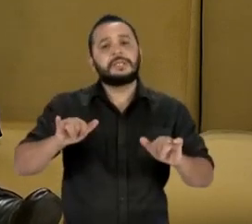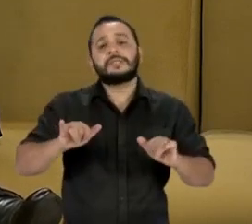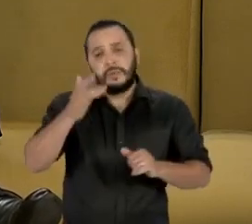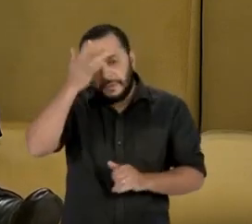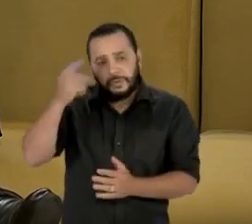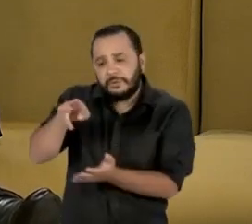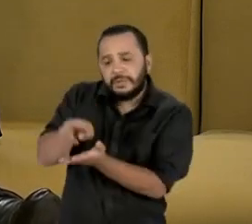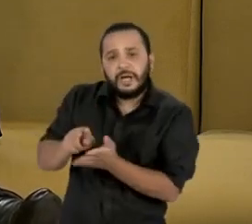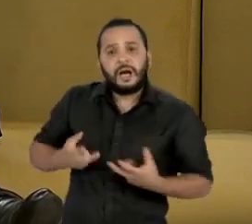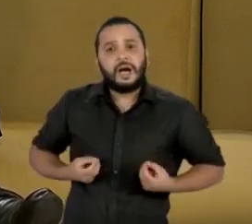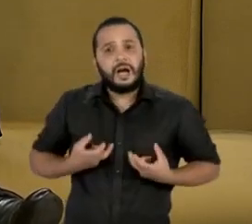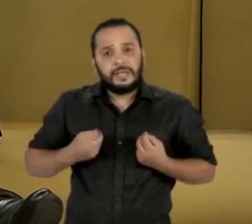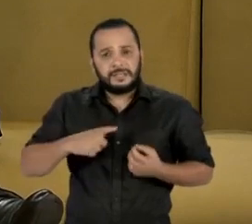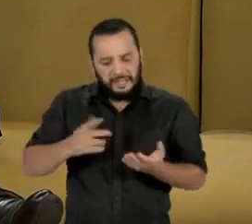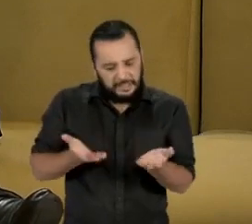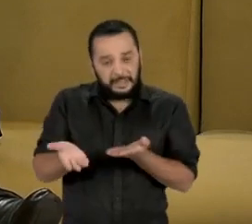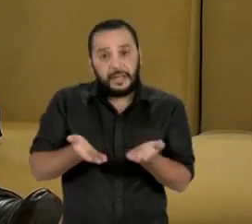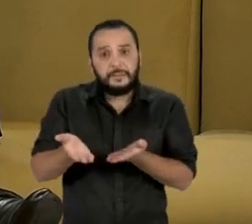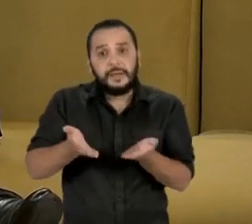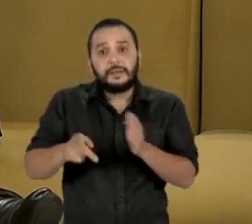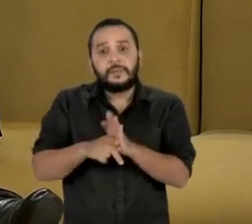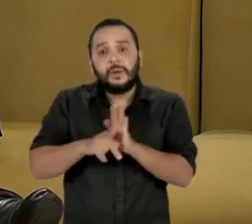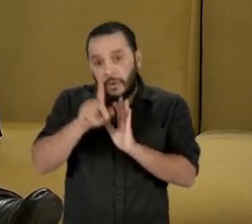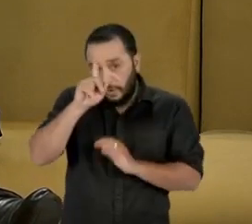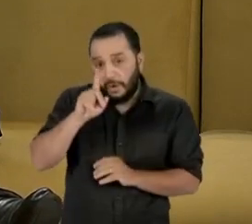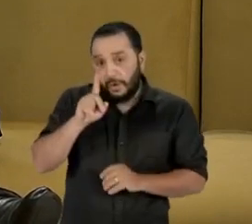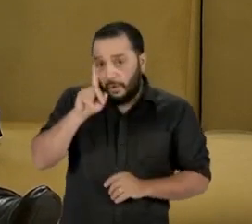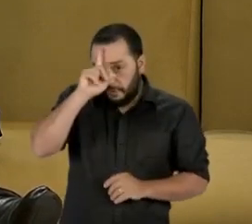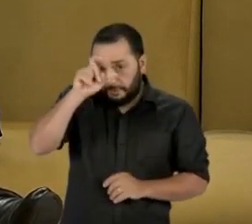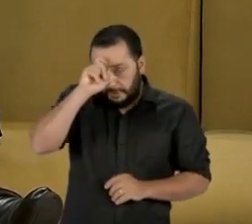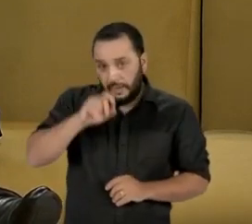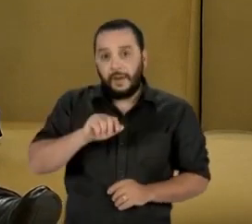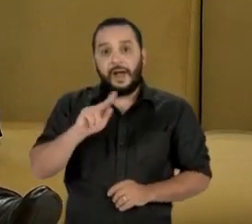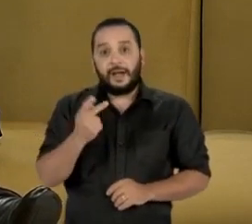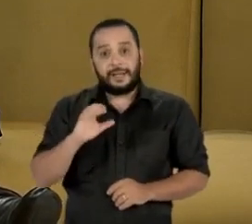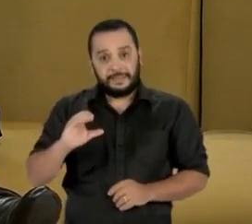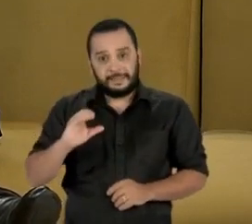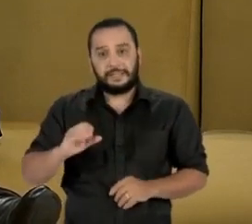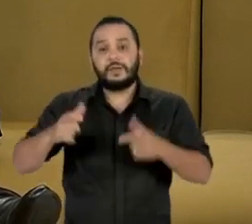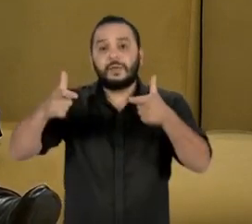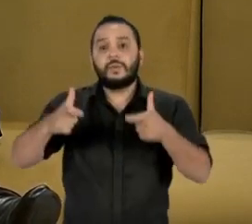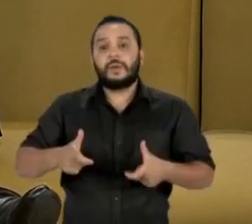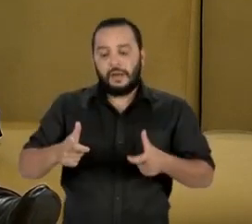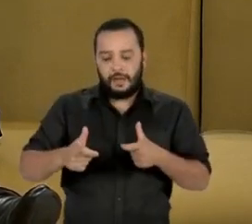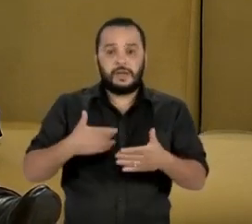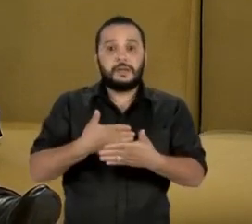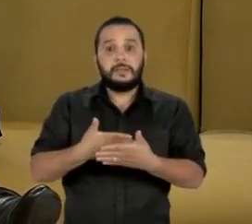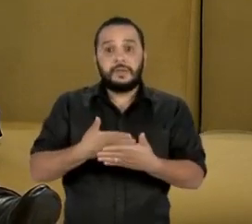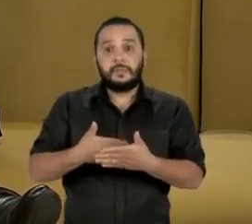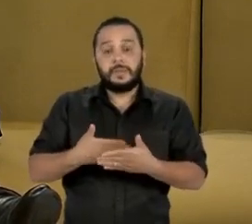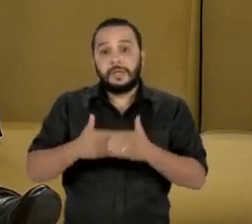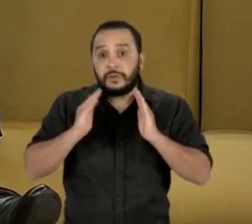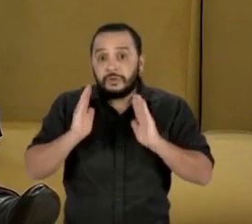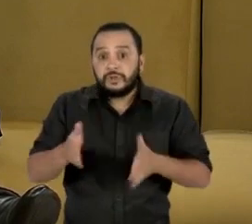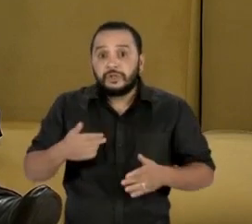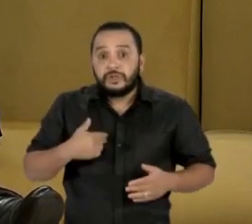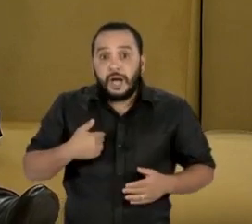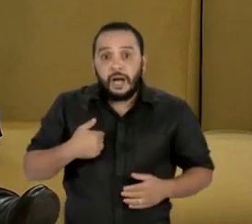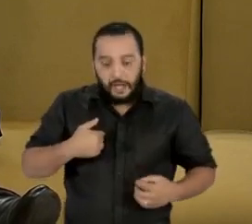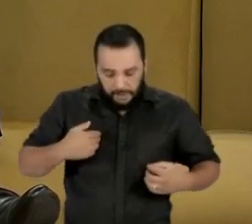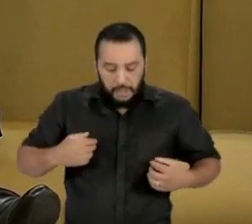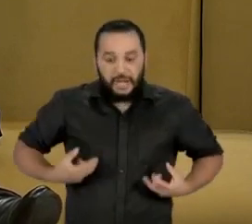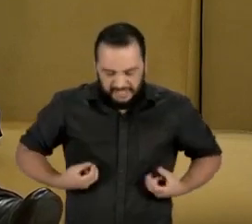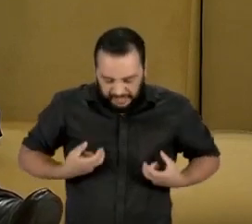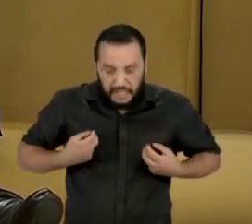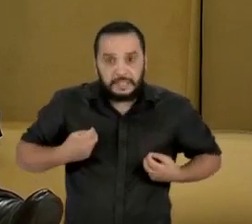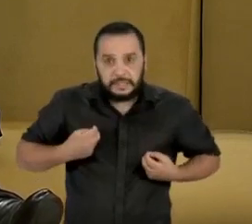Um tratamento desenvolvido por cientistas do Hospital das Clínicas de Ribeirão Preto livrou o paciente da maioria dos tumores.